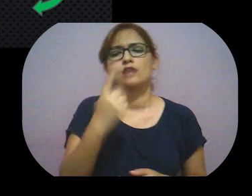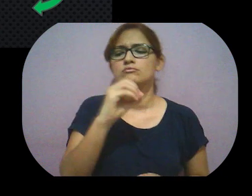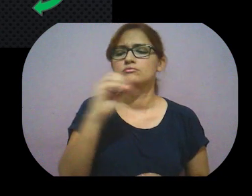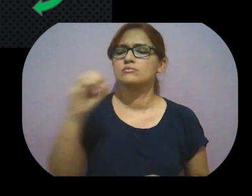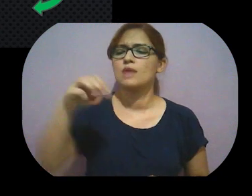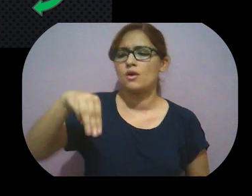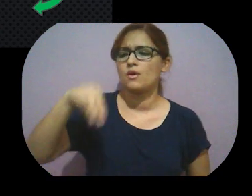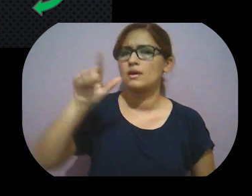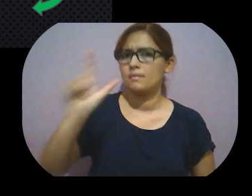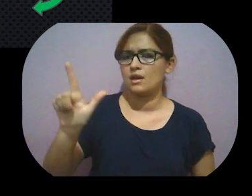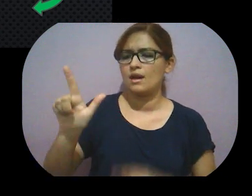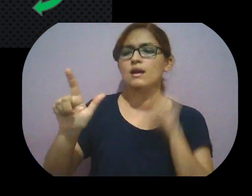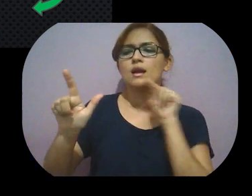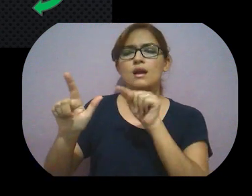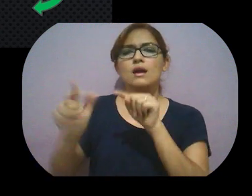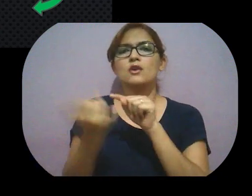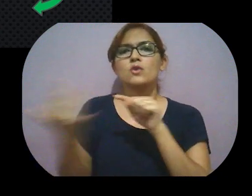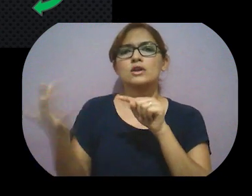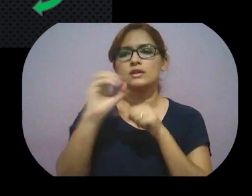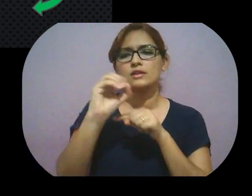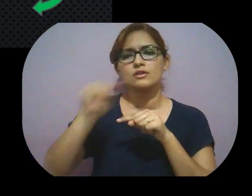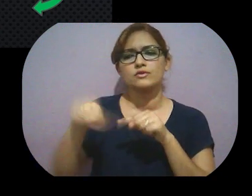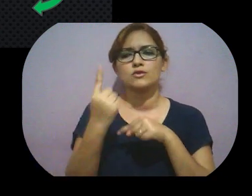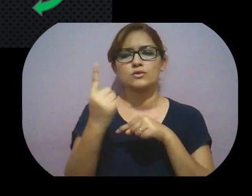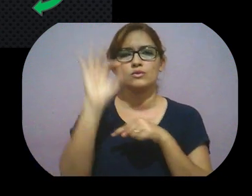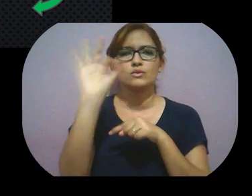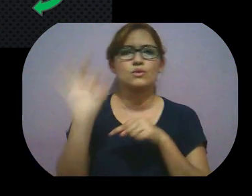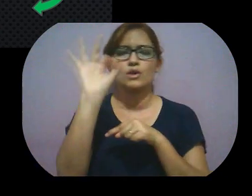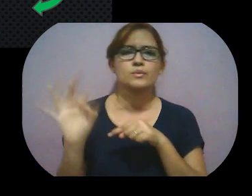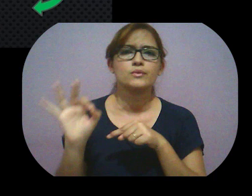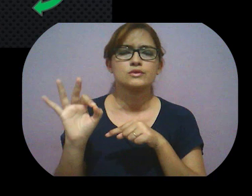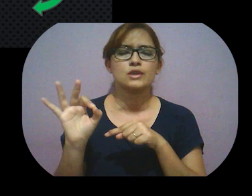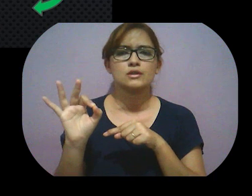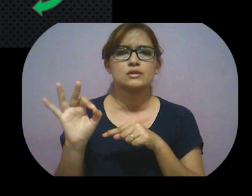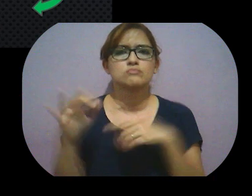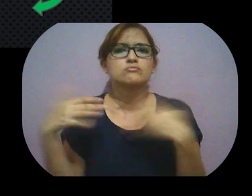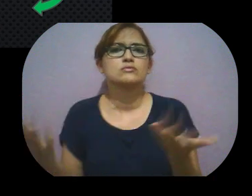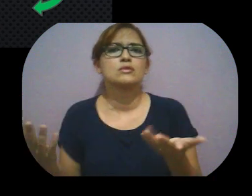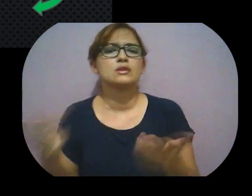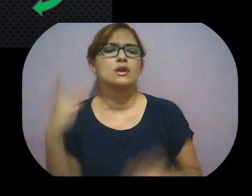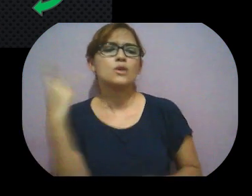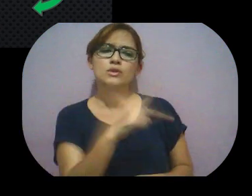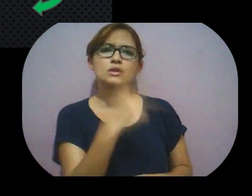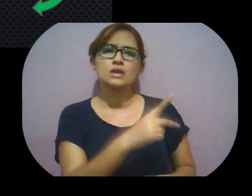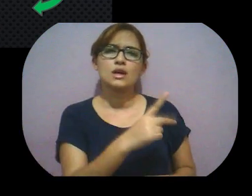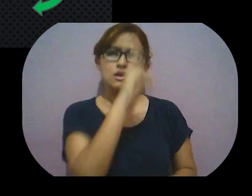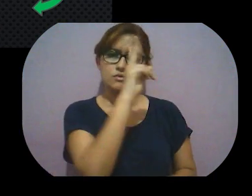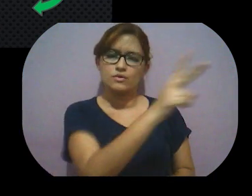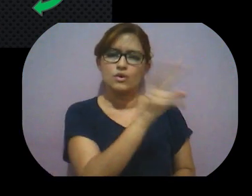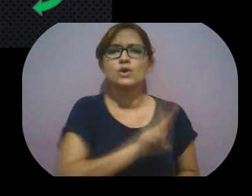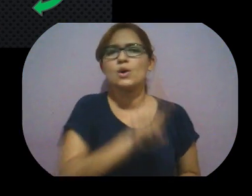numa concentração de quanto? 0,1%. Então eu tenho aqui, ó, a expressão